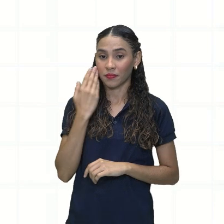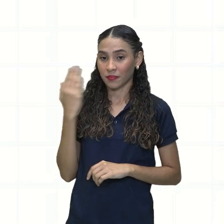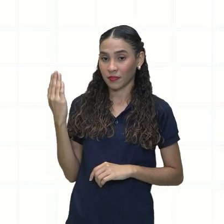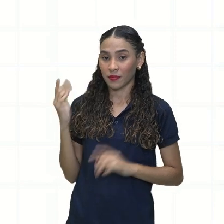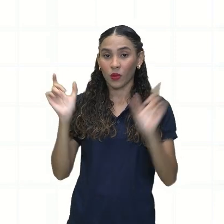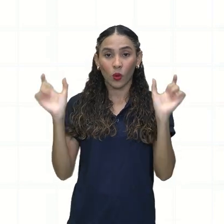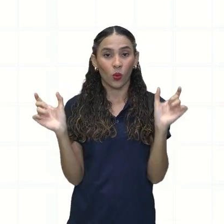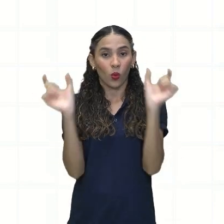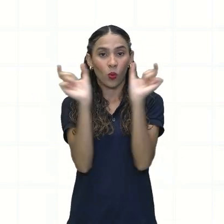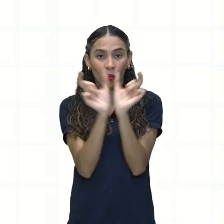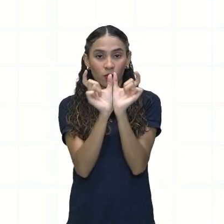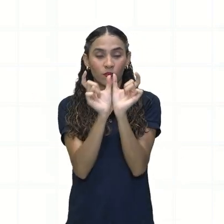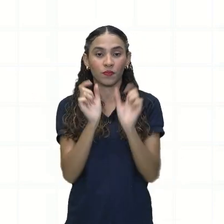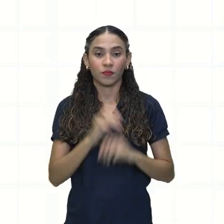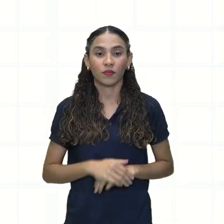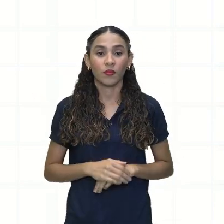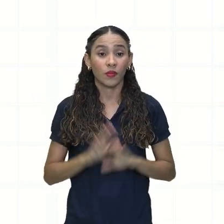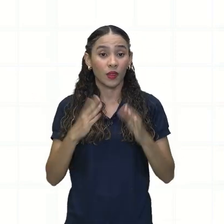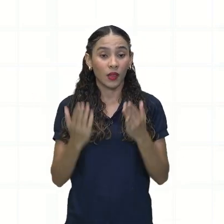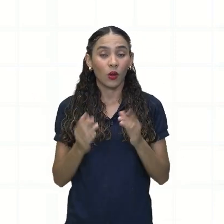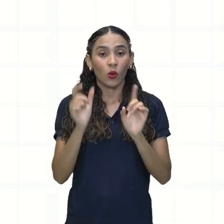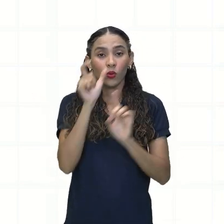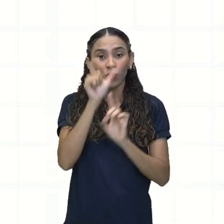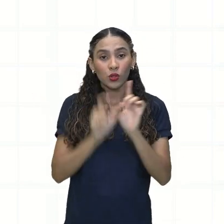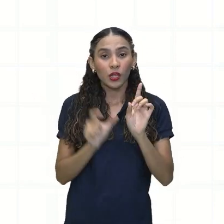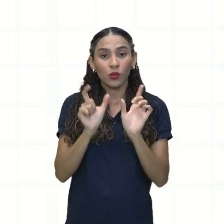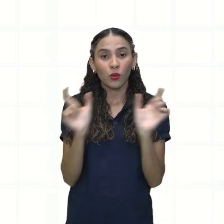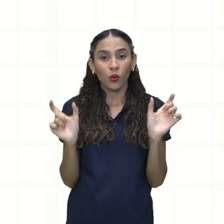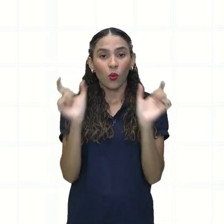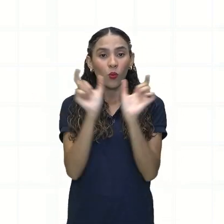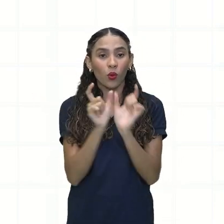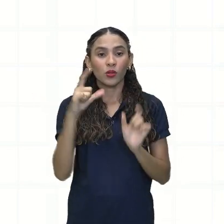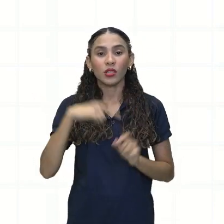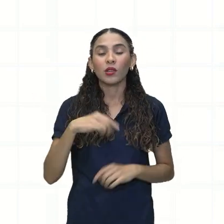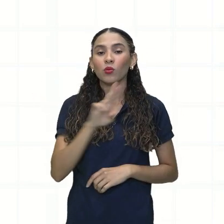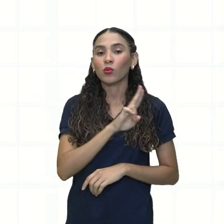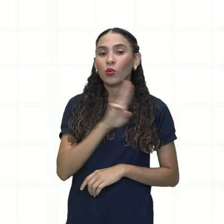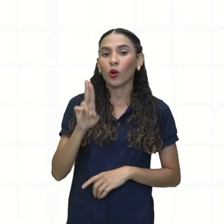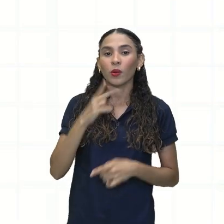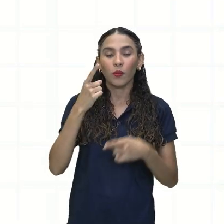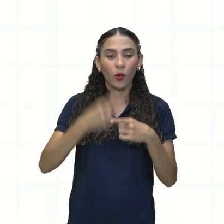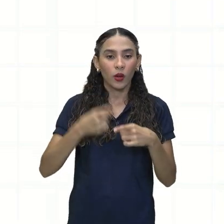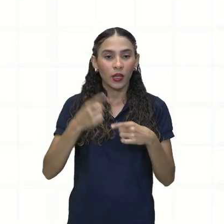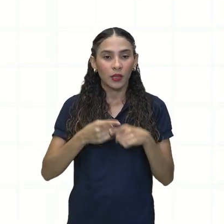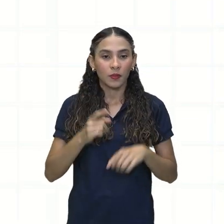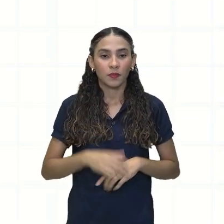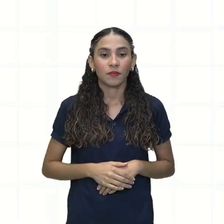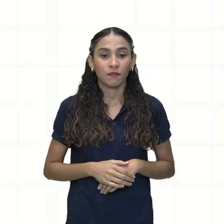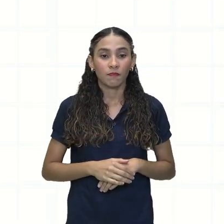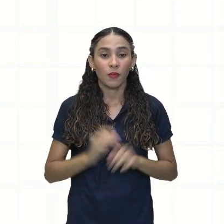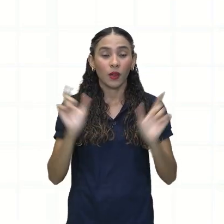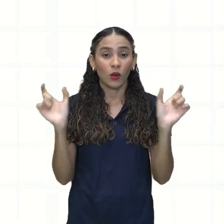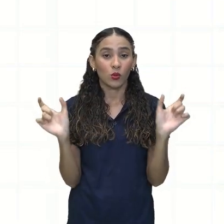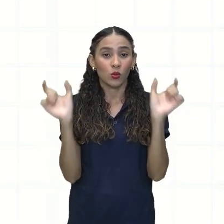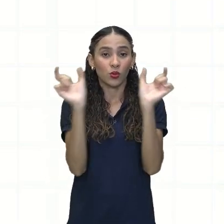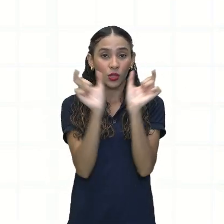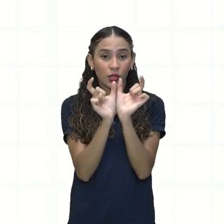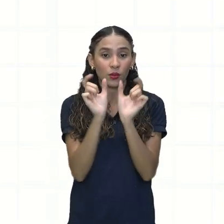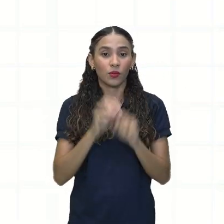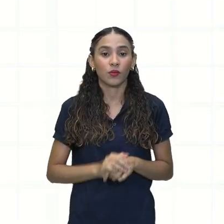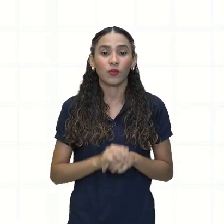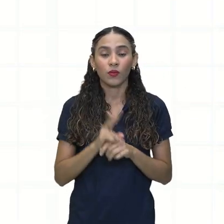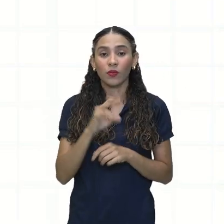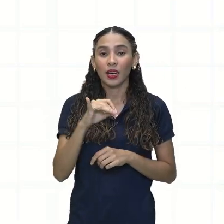composto, ok? E o sujeito composto tem esse nome porque é um sujeito que